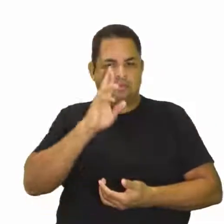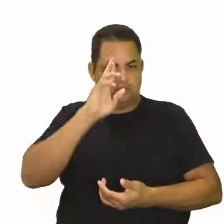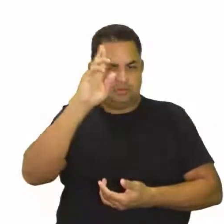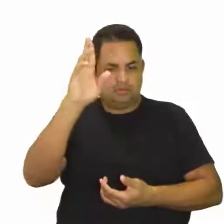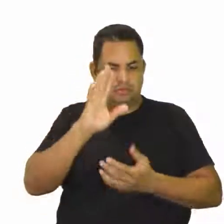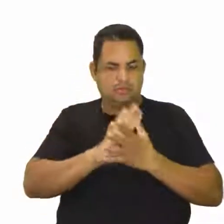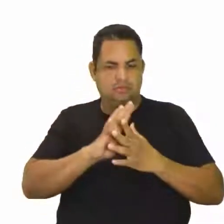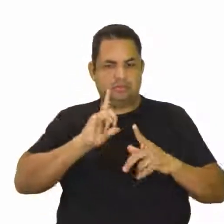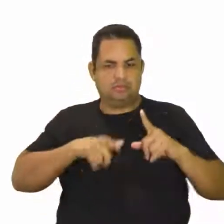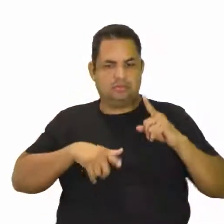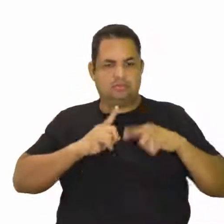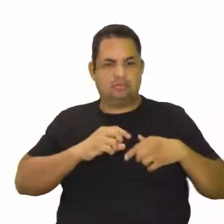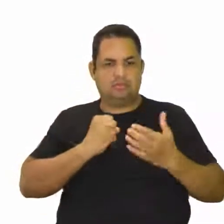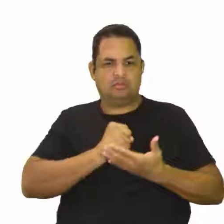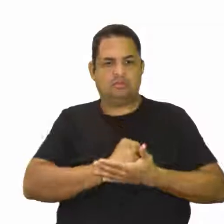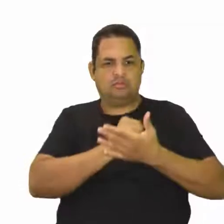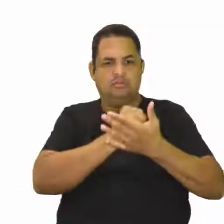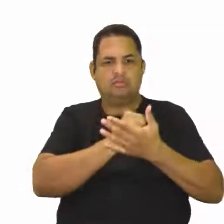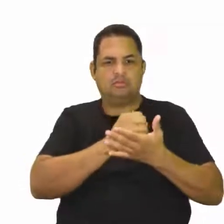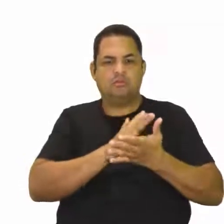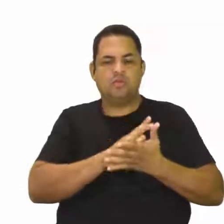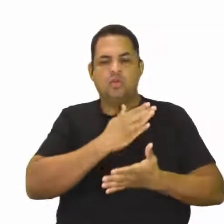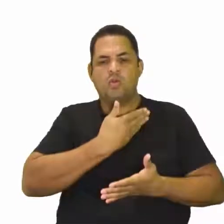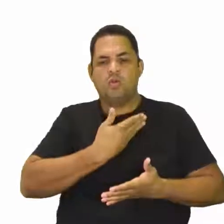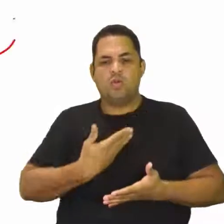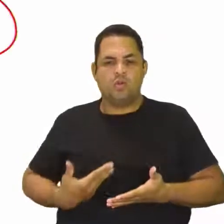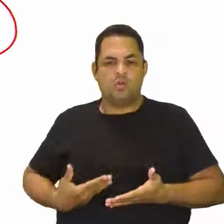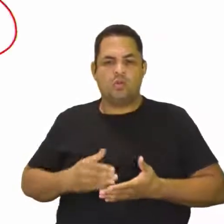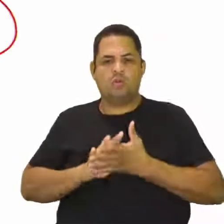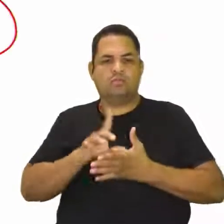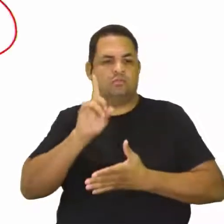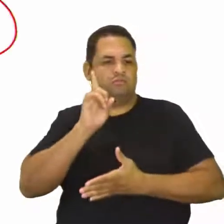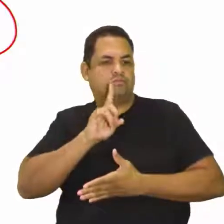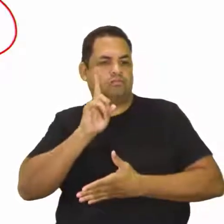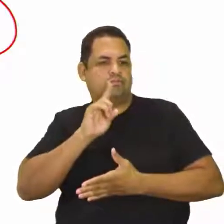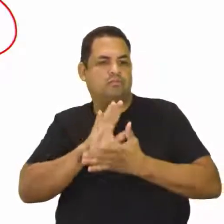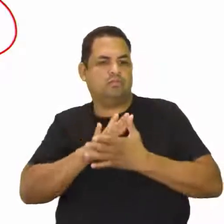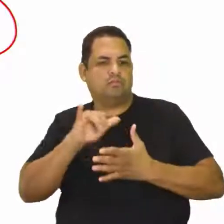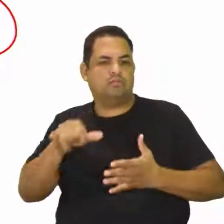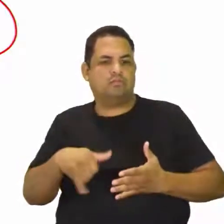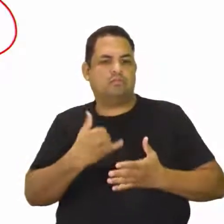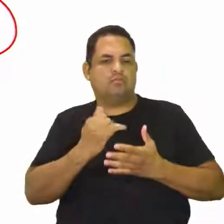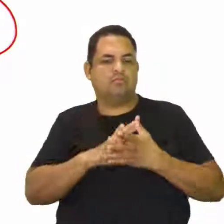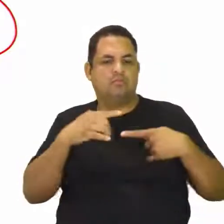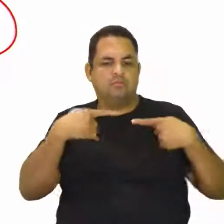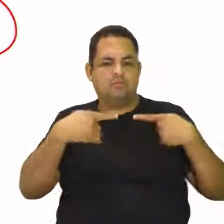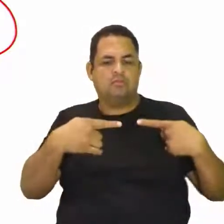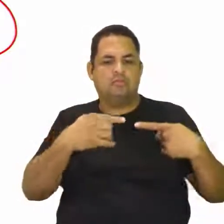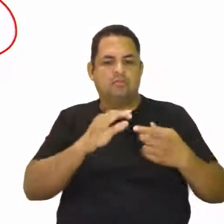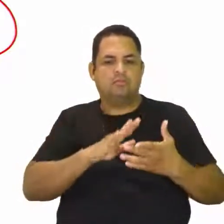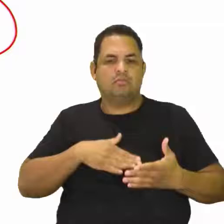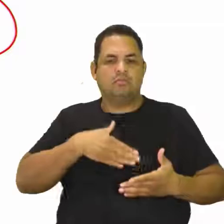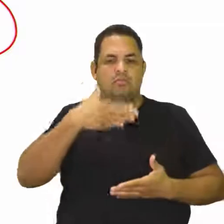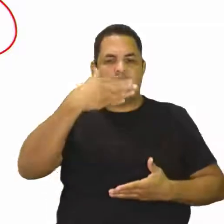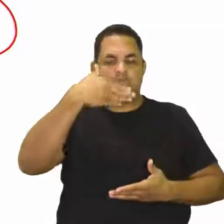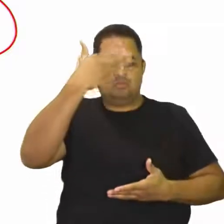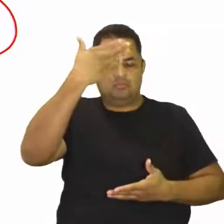Lideranças de Israel, apoiadas pelos sucessivos governos dos Estados Unidos, aproveitaram o